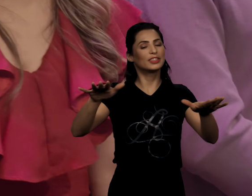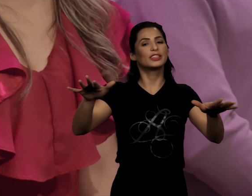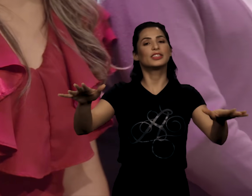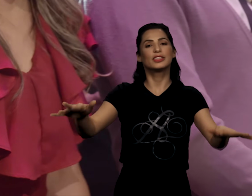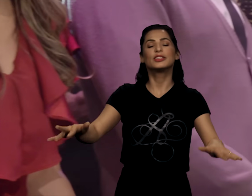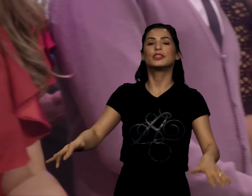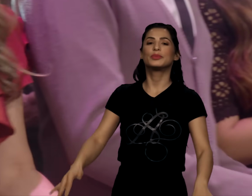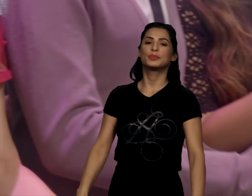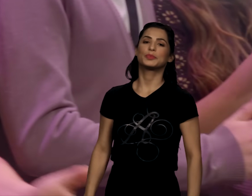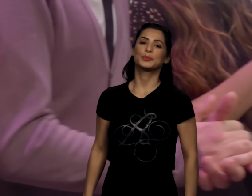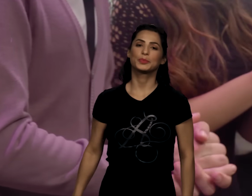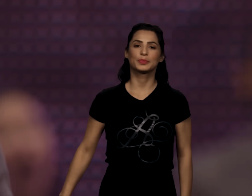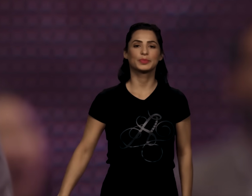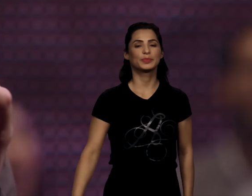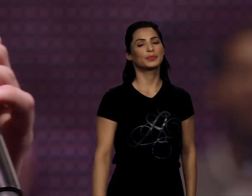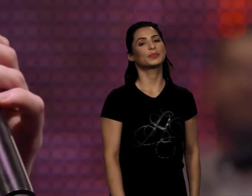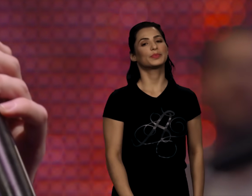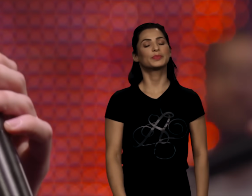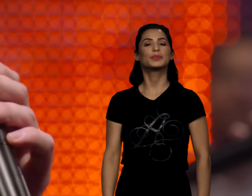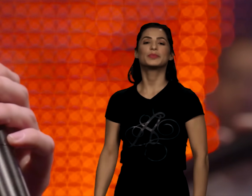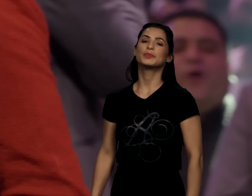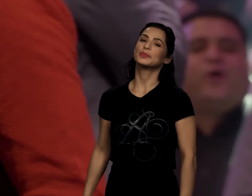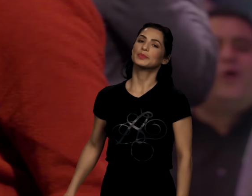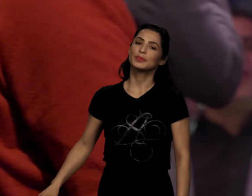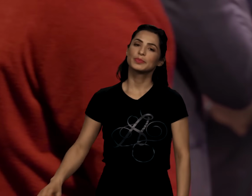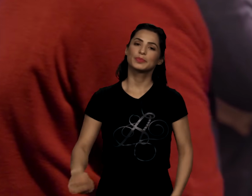levando o amor.